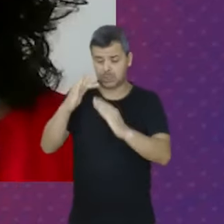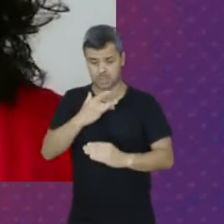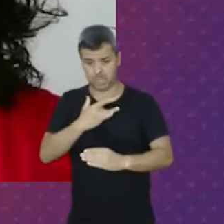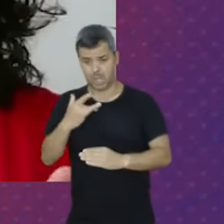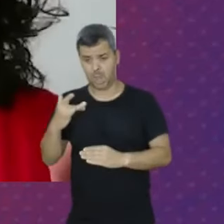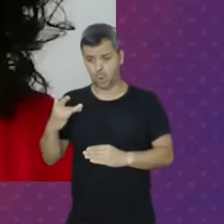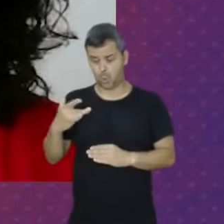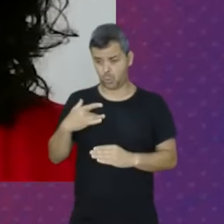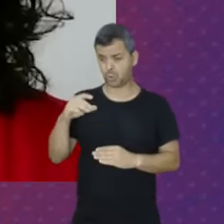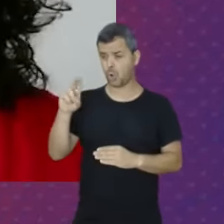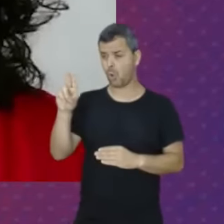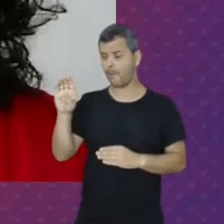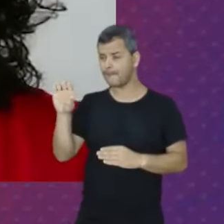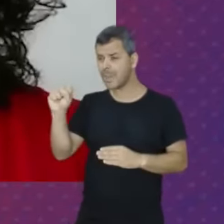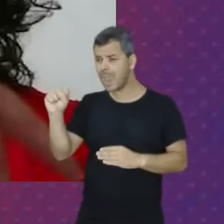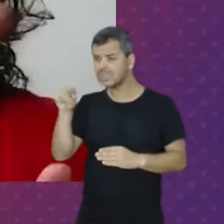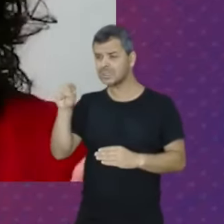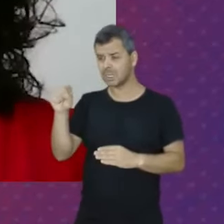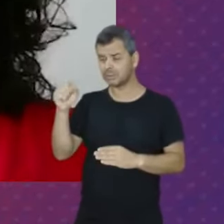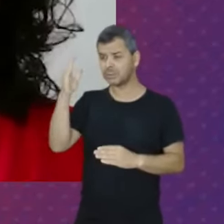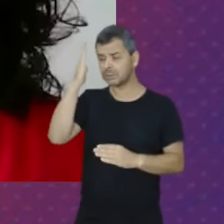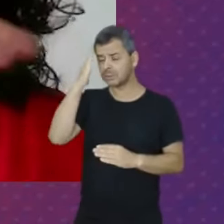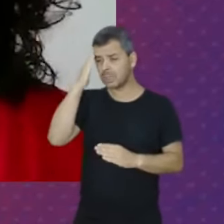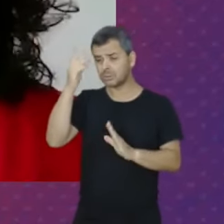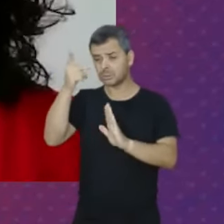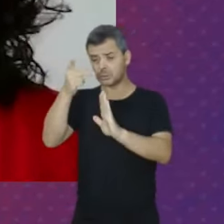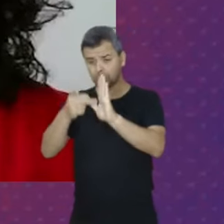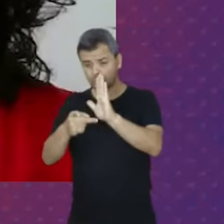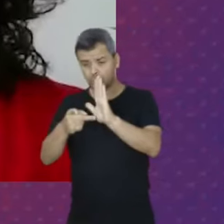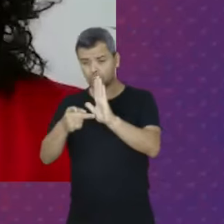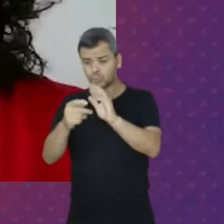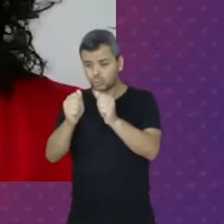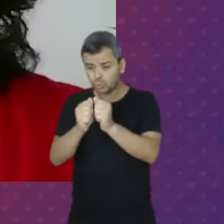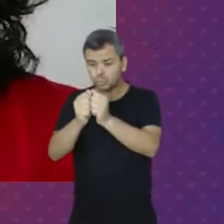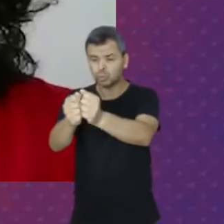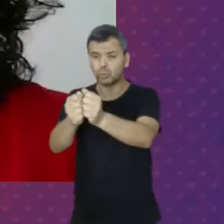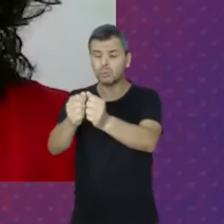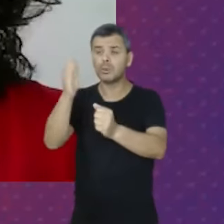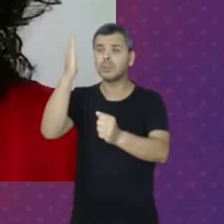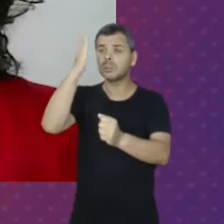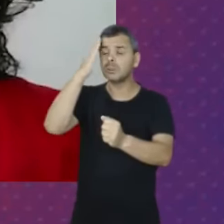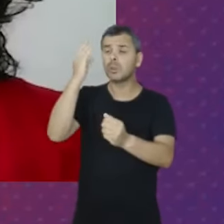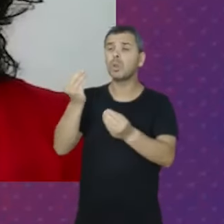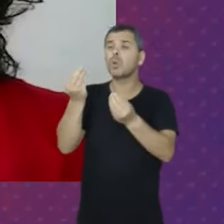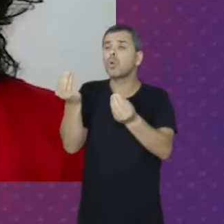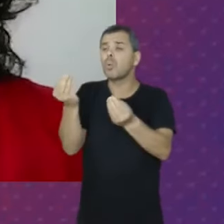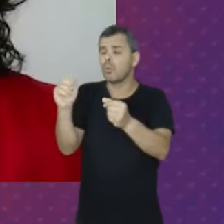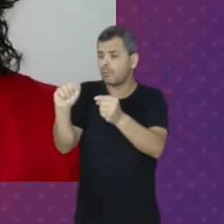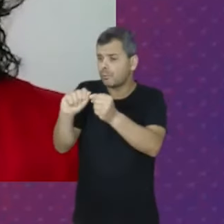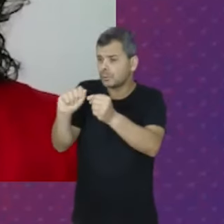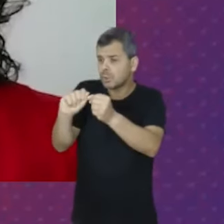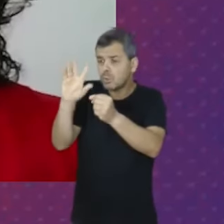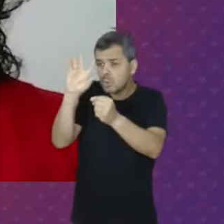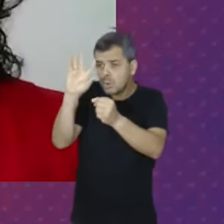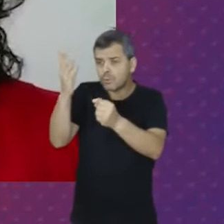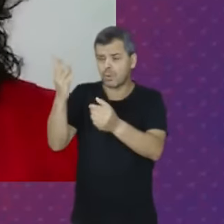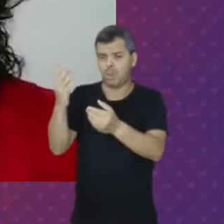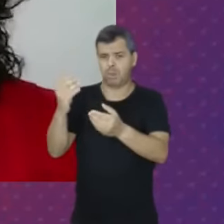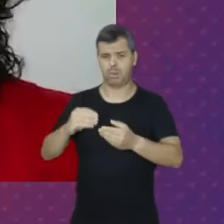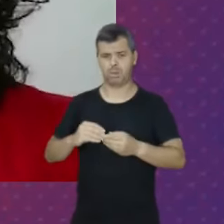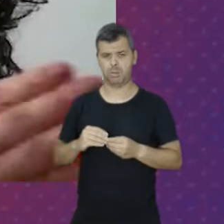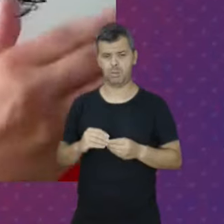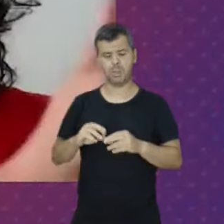UBS, tendo em mãos o fluxograma que foi feito em conjunto, vai saber como encaminhar.